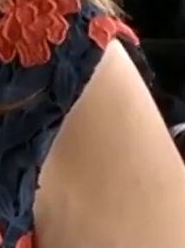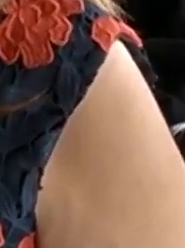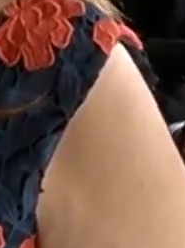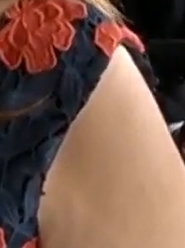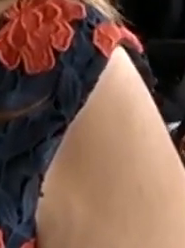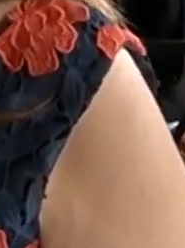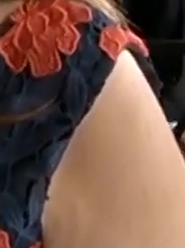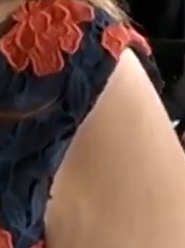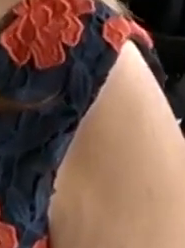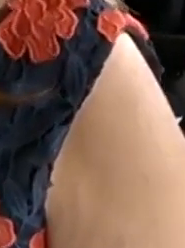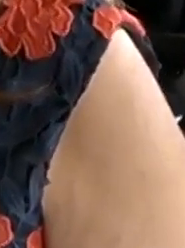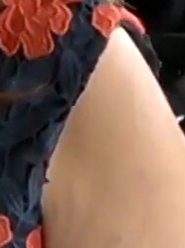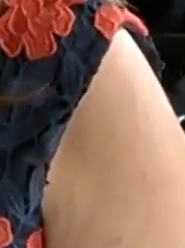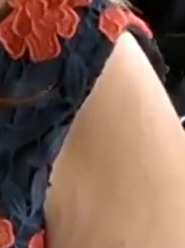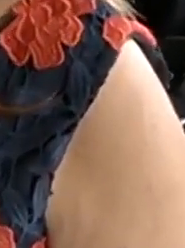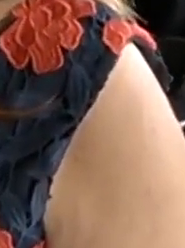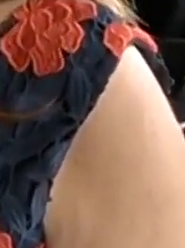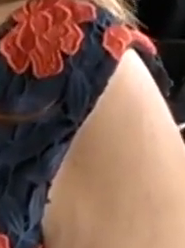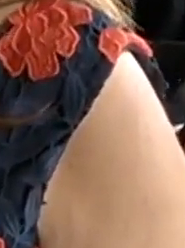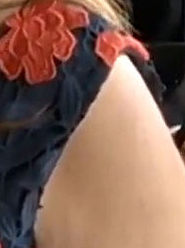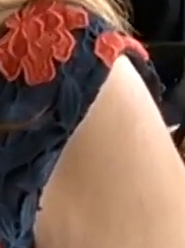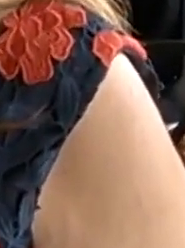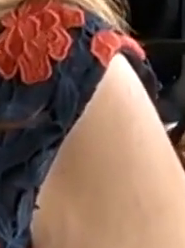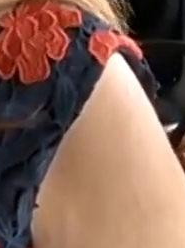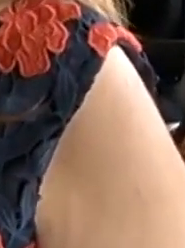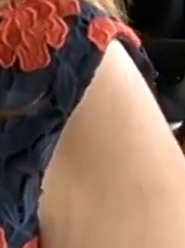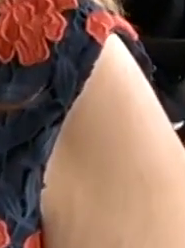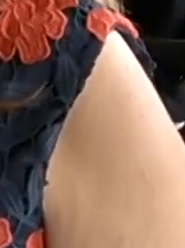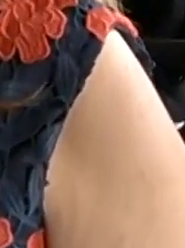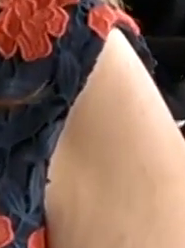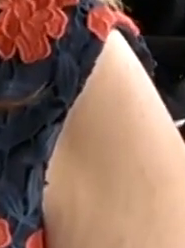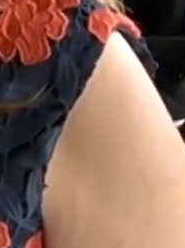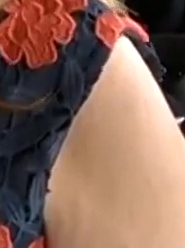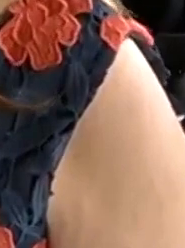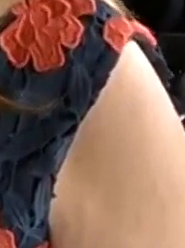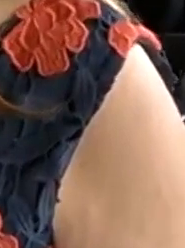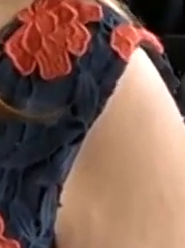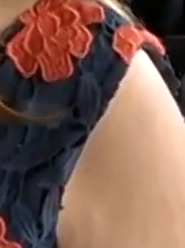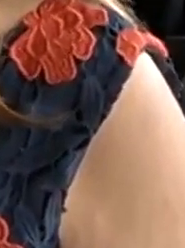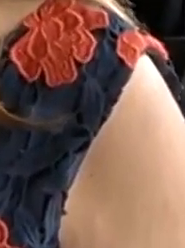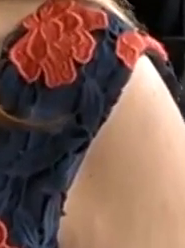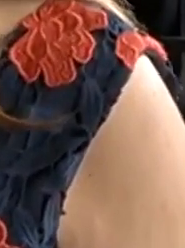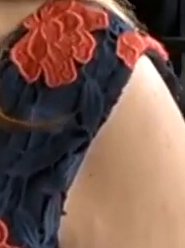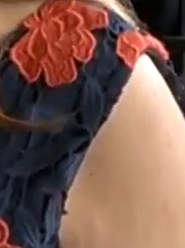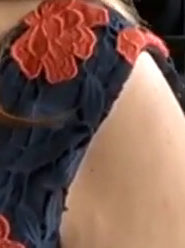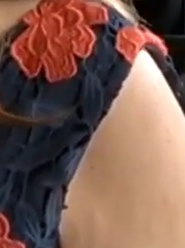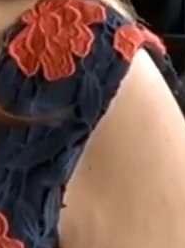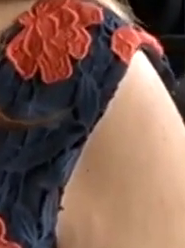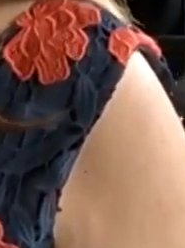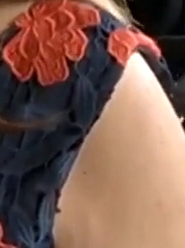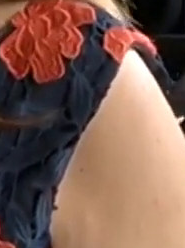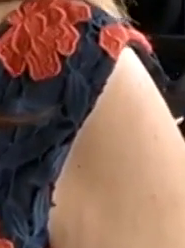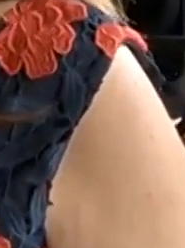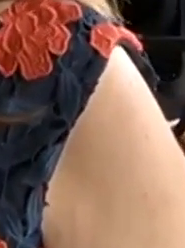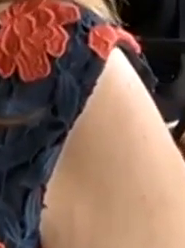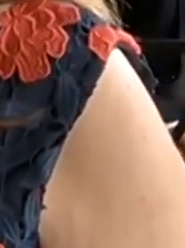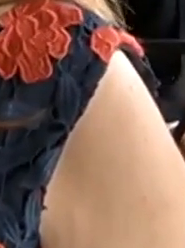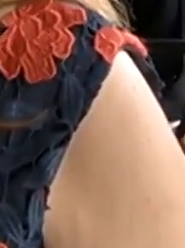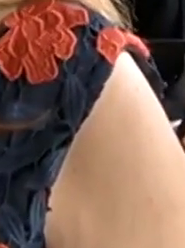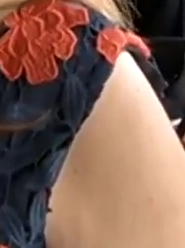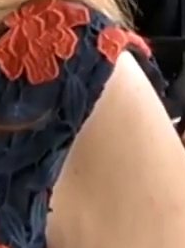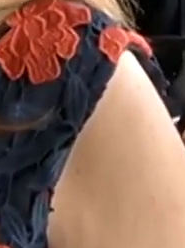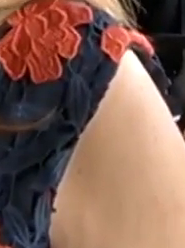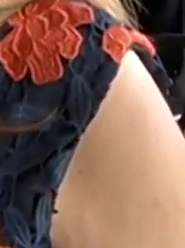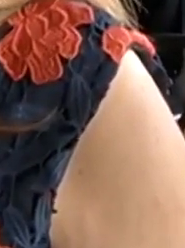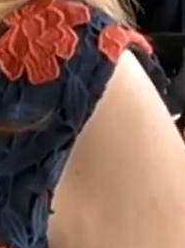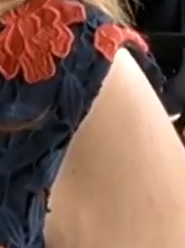desejando parabéns, né, parabenizando todos os deputados. E a expectativa do nosso município é que